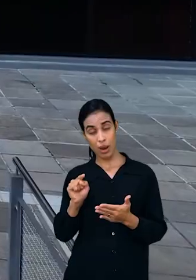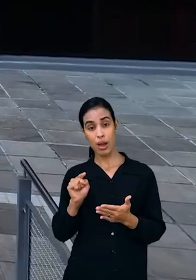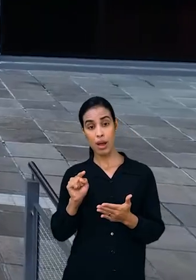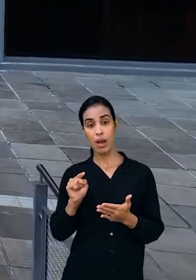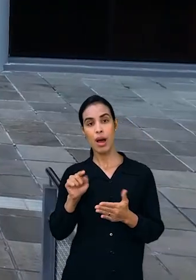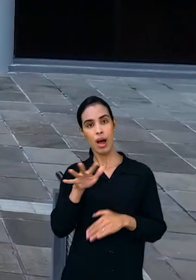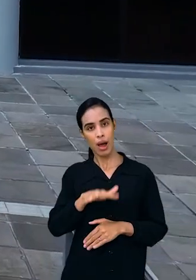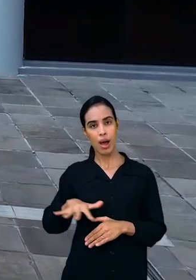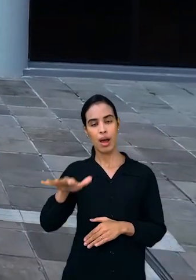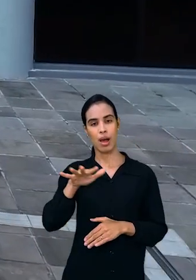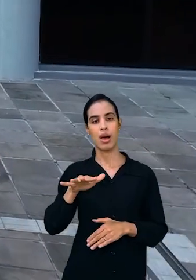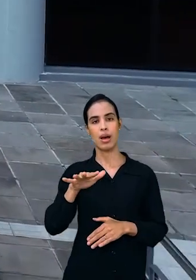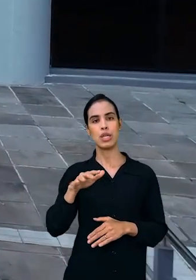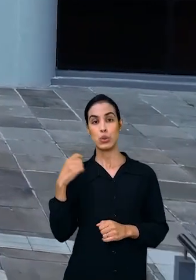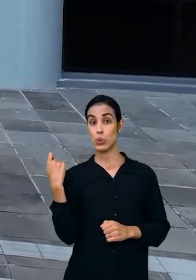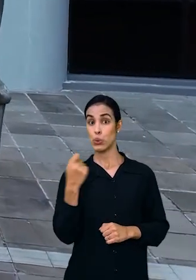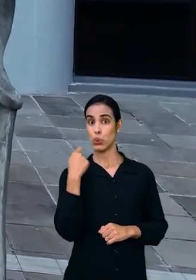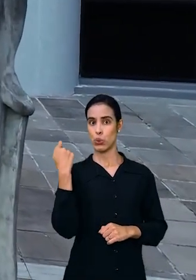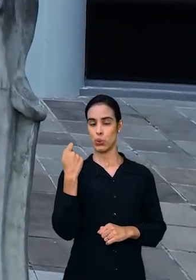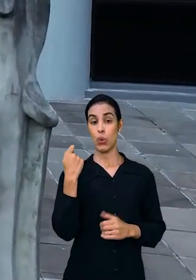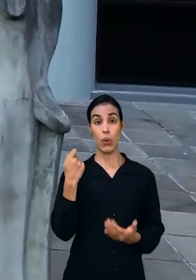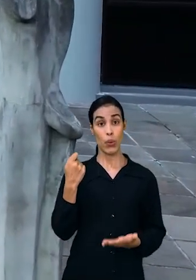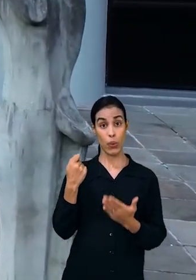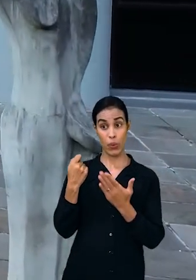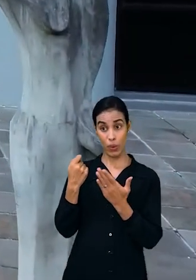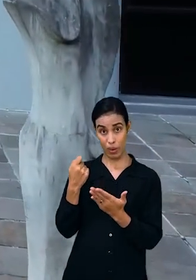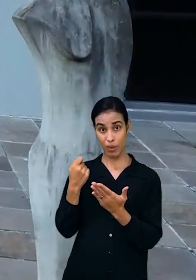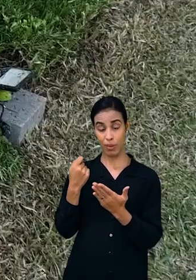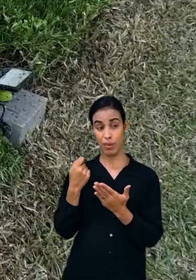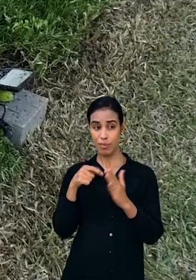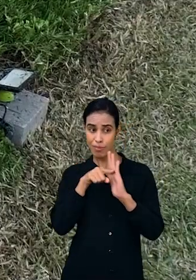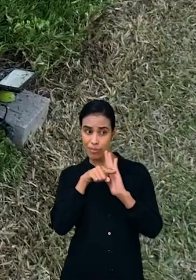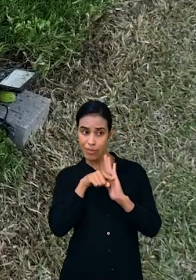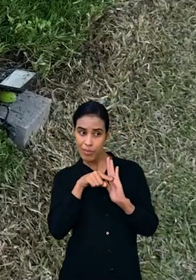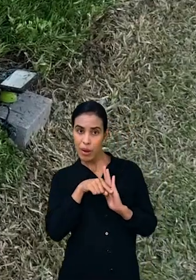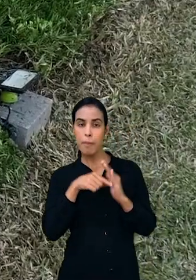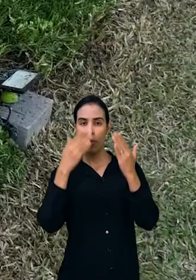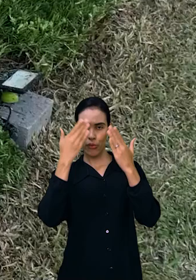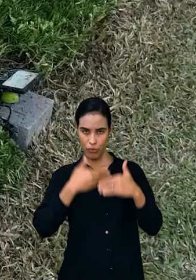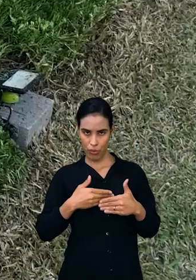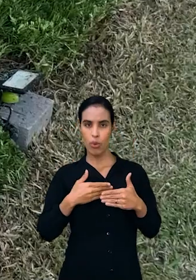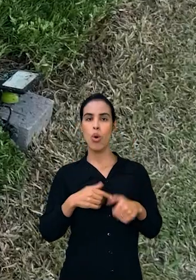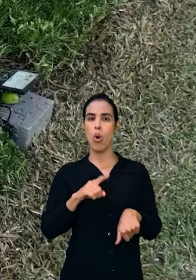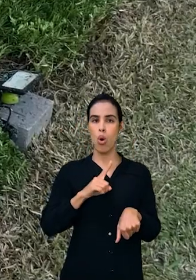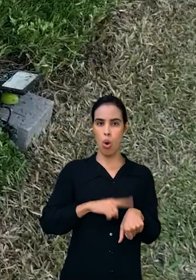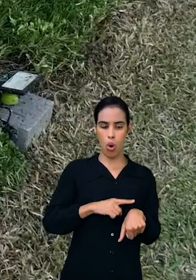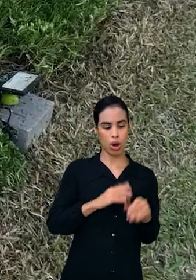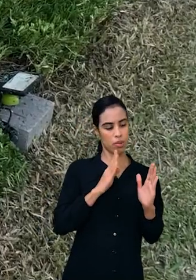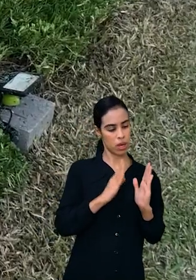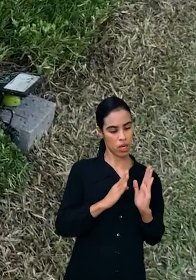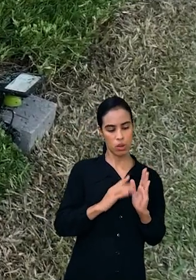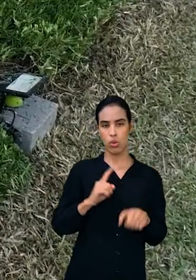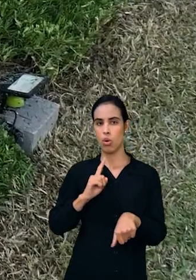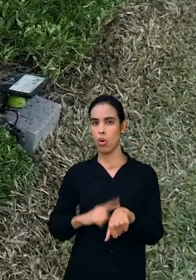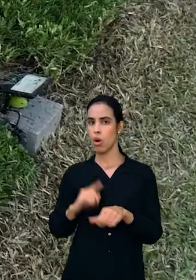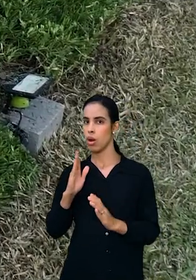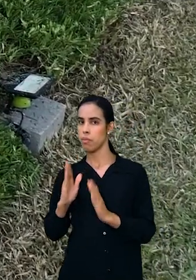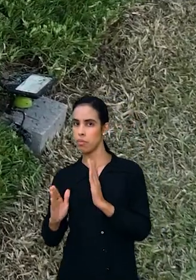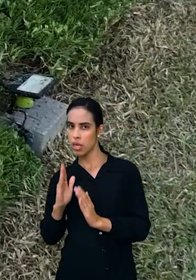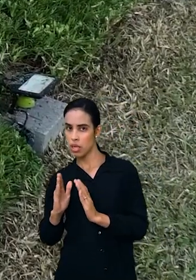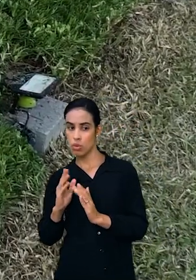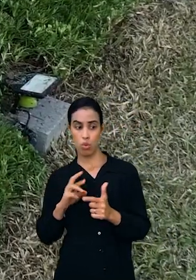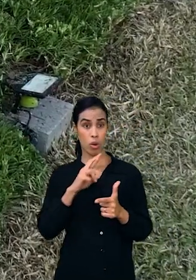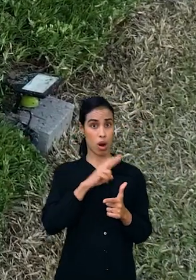4ª Região, que abrange o Rio Grande do Sul. Segundo o TRT, ficou comprovado que havia compatibilidade de